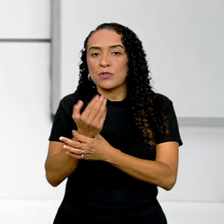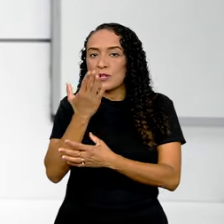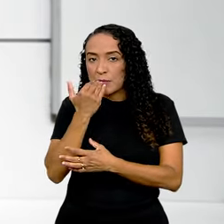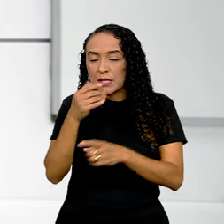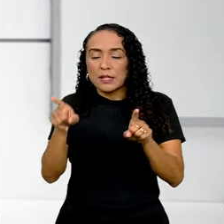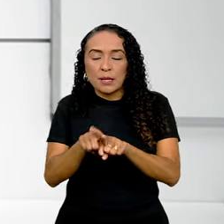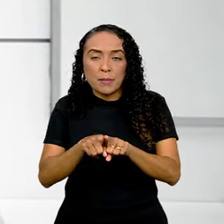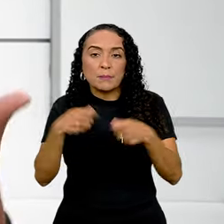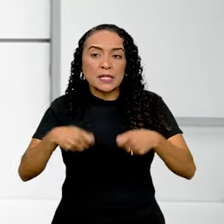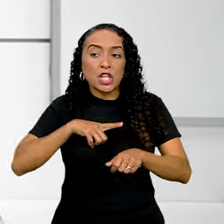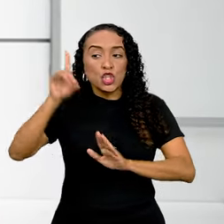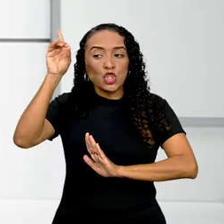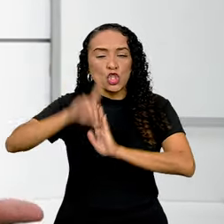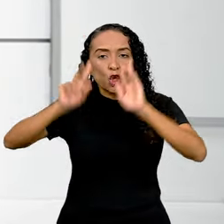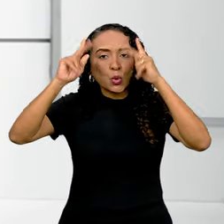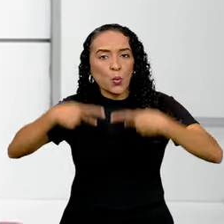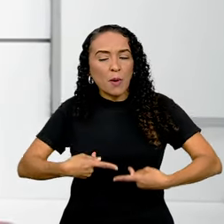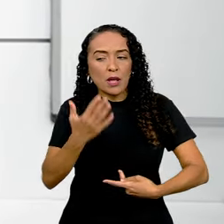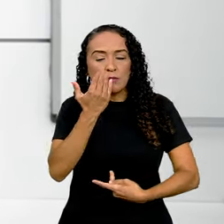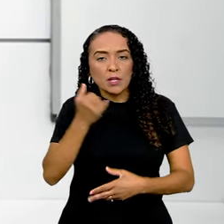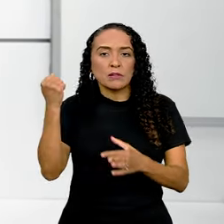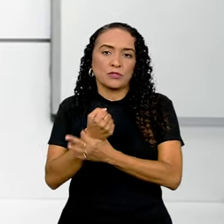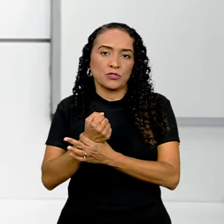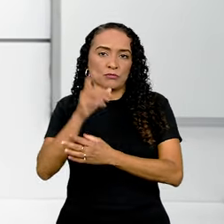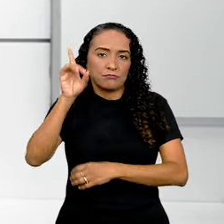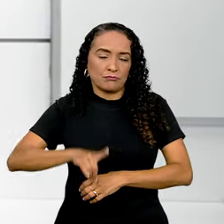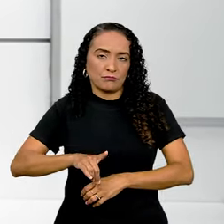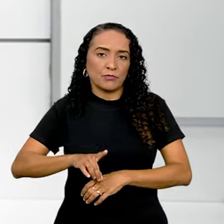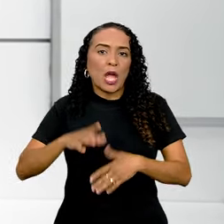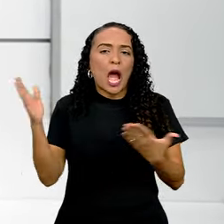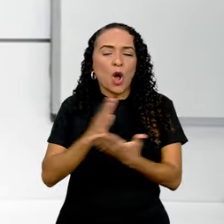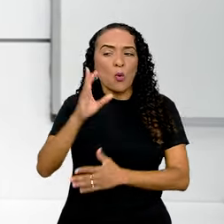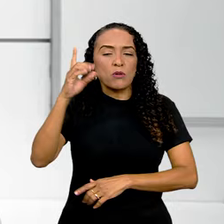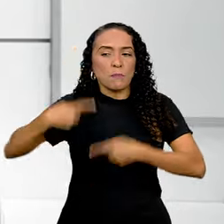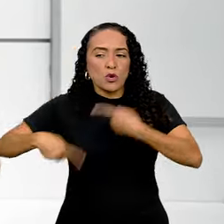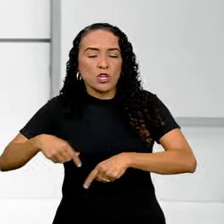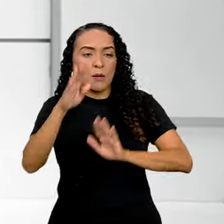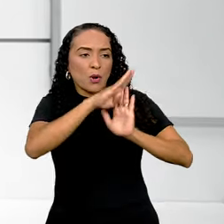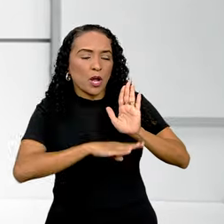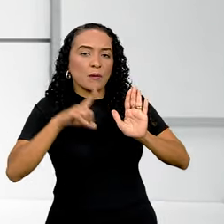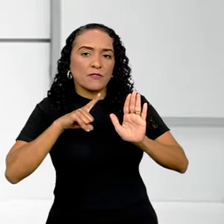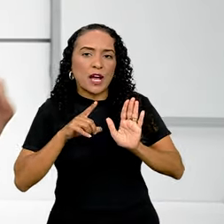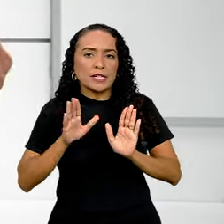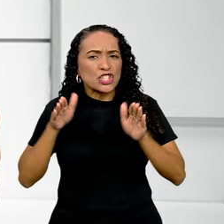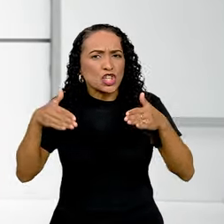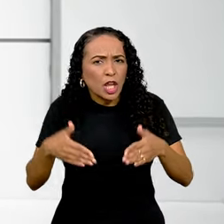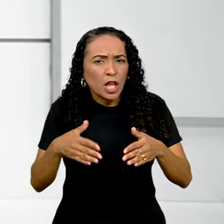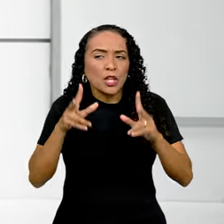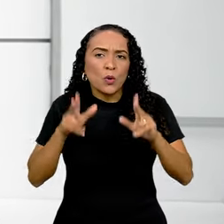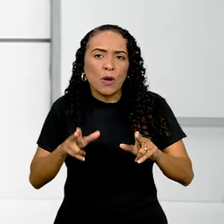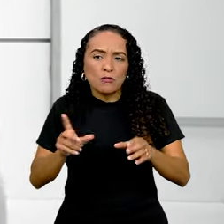insegurança alimentar e precisam ter o seu direito humano à alimentação garantido hoje algumas políticas e programas fazem uma menão